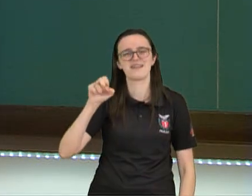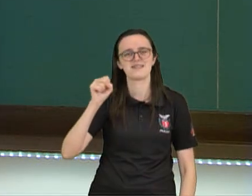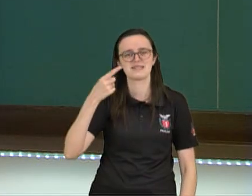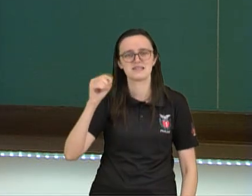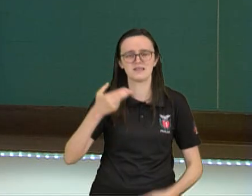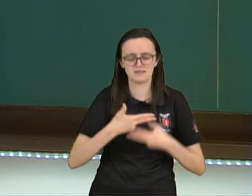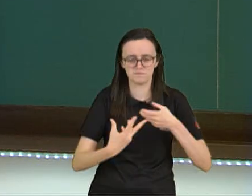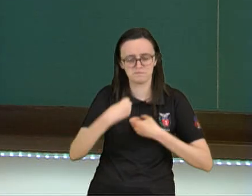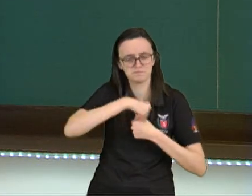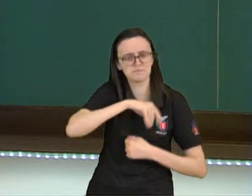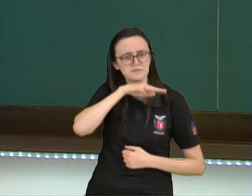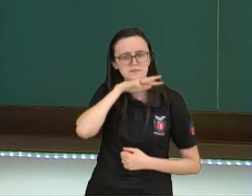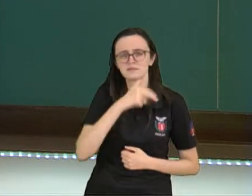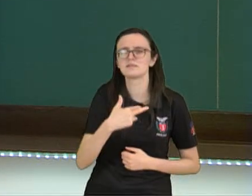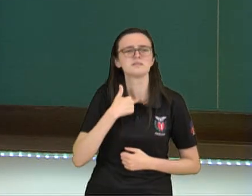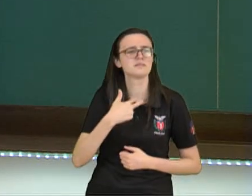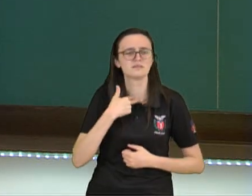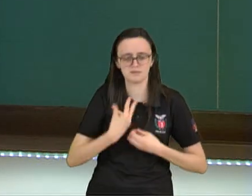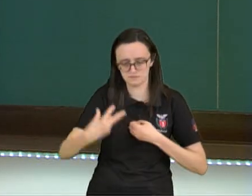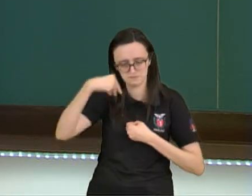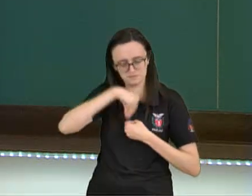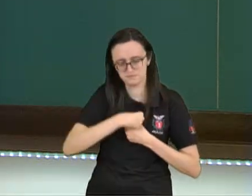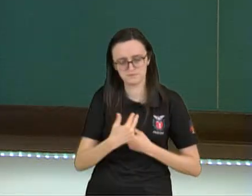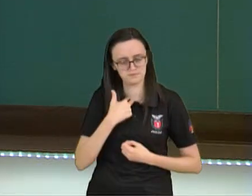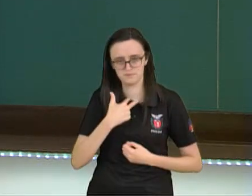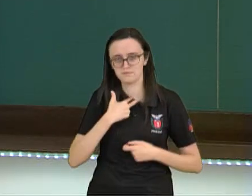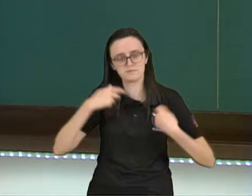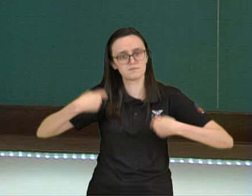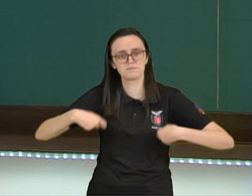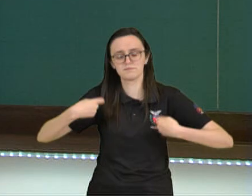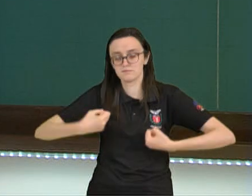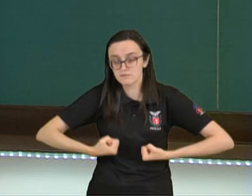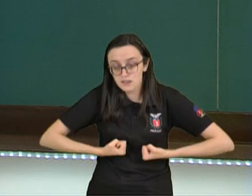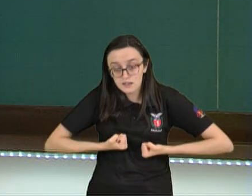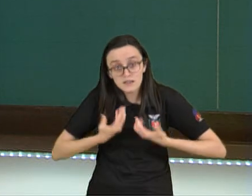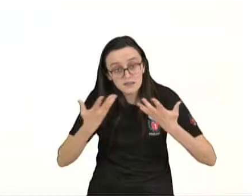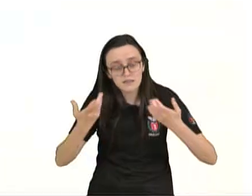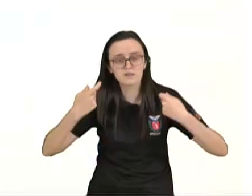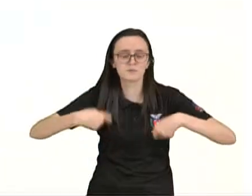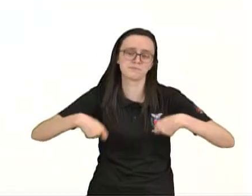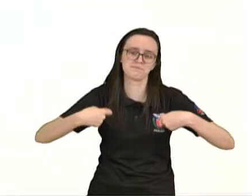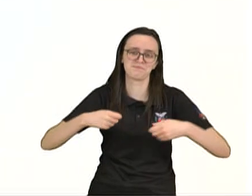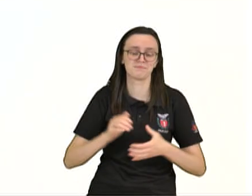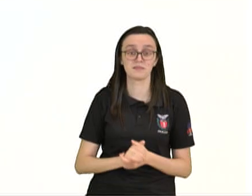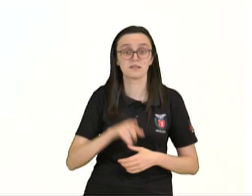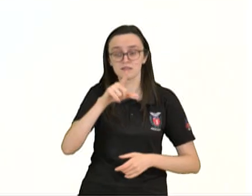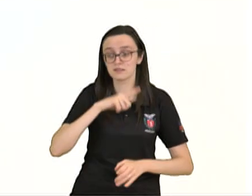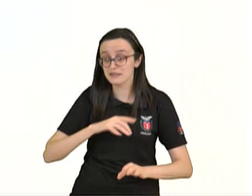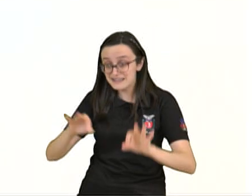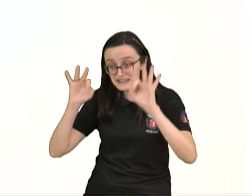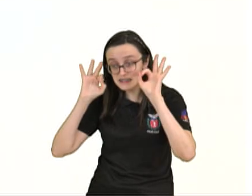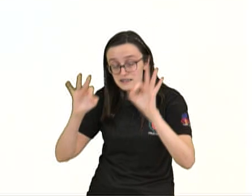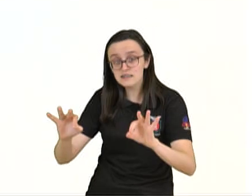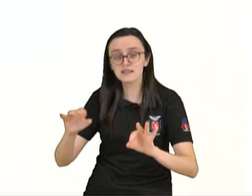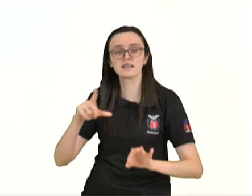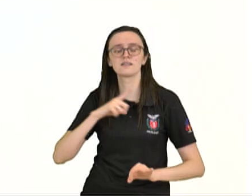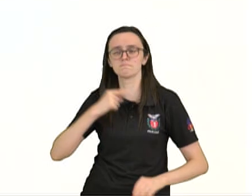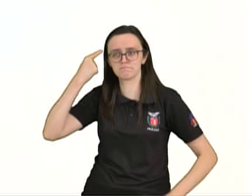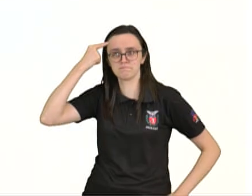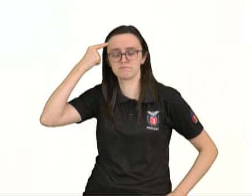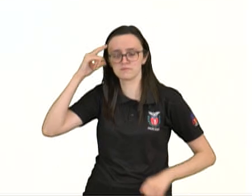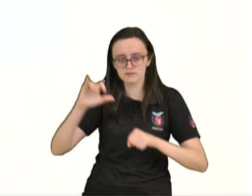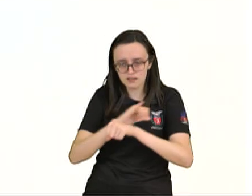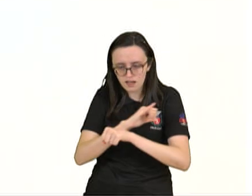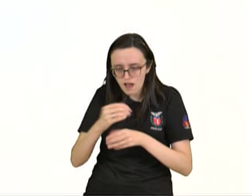que está lá dentro não deve ficar lá dentro, deve ser colocada para fora. Certifique-se de ter alternativas